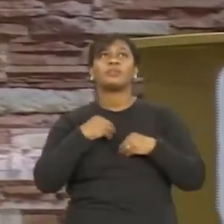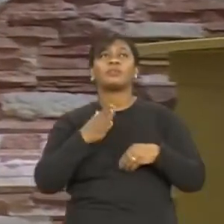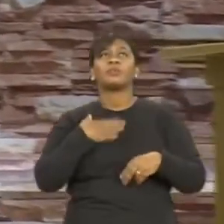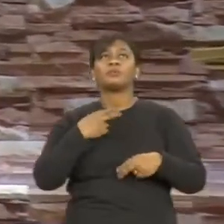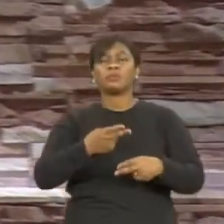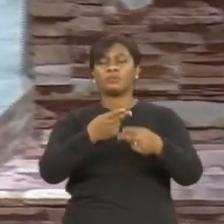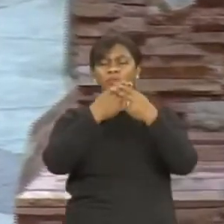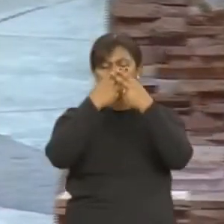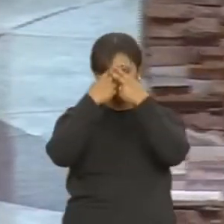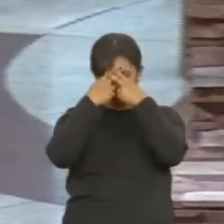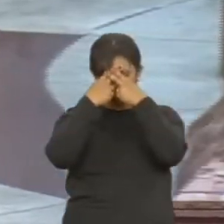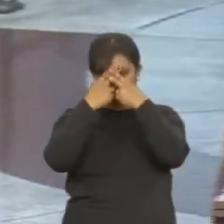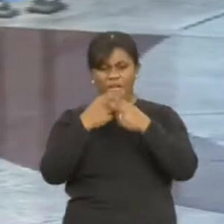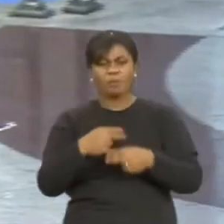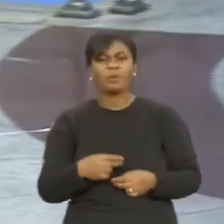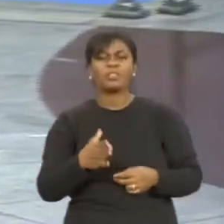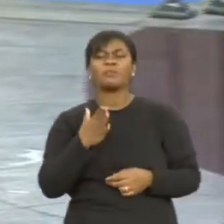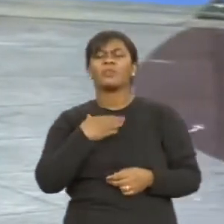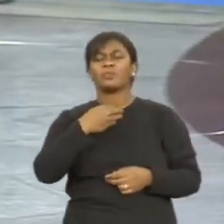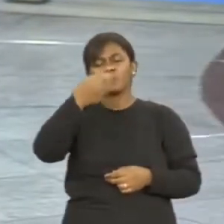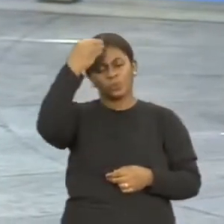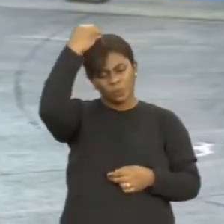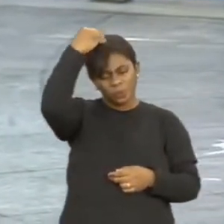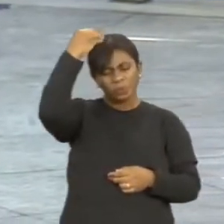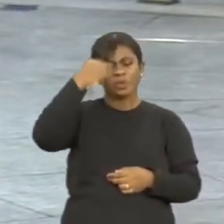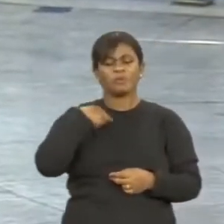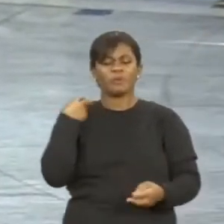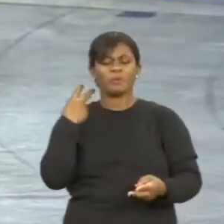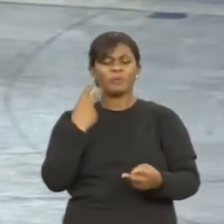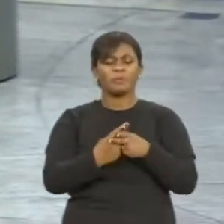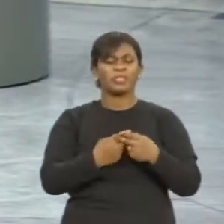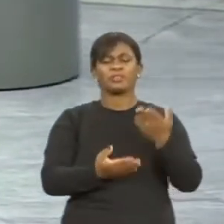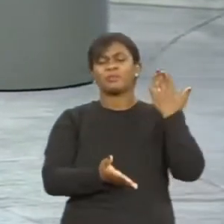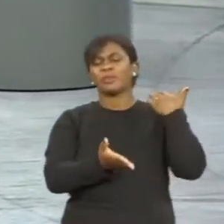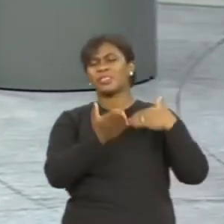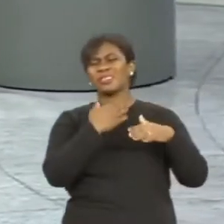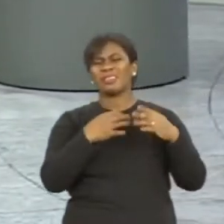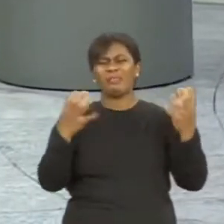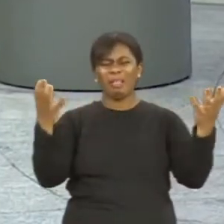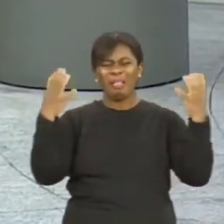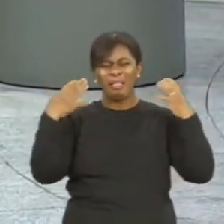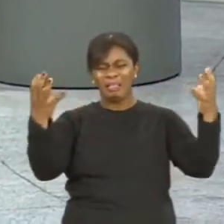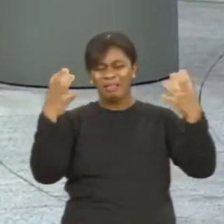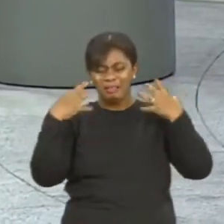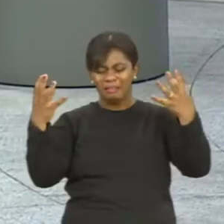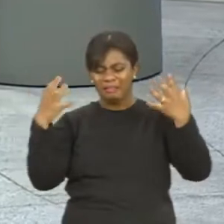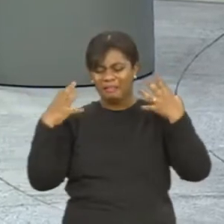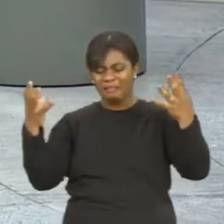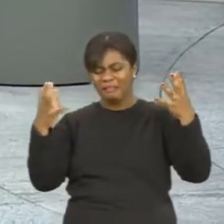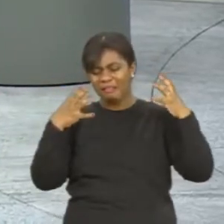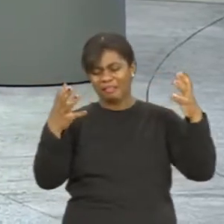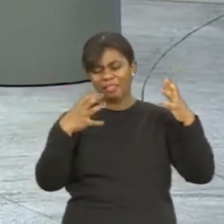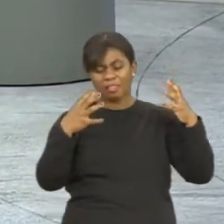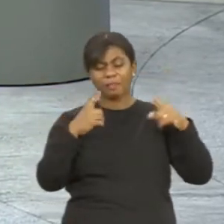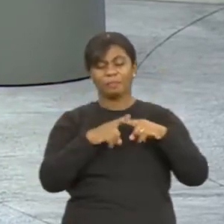meus complexos, nas minhas culpas. Eu fico preso ao meu passado que me atormenta.